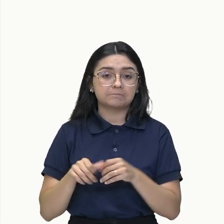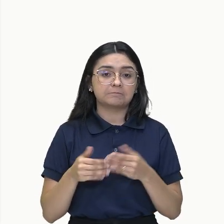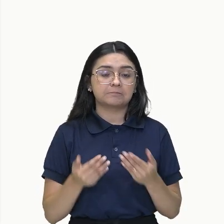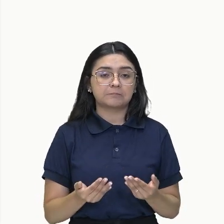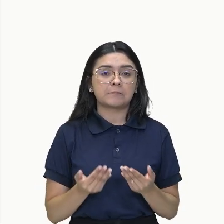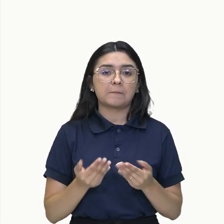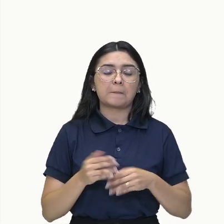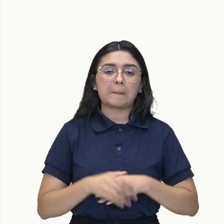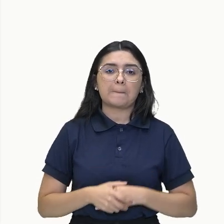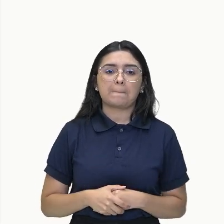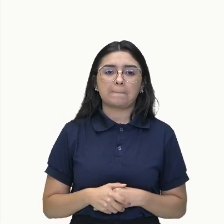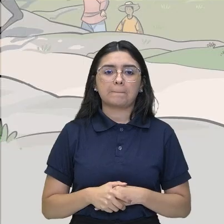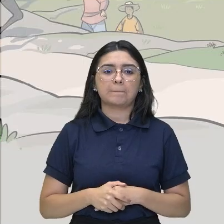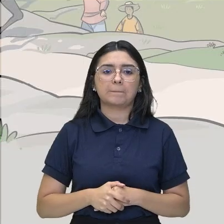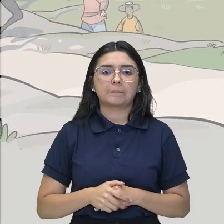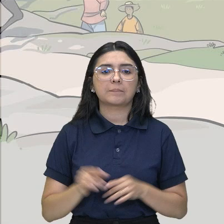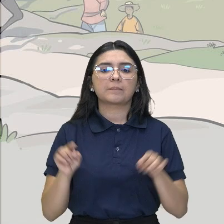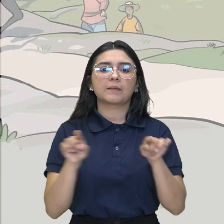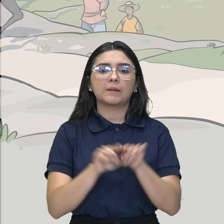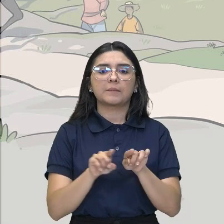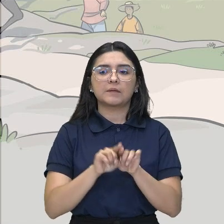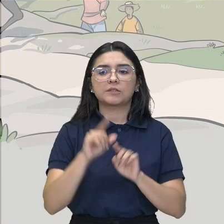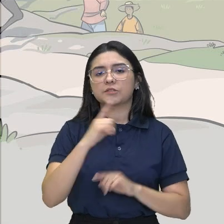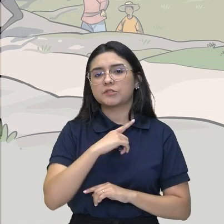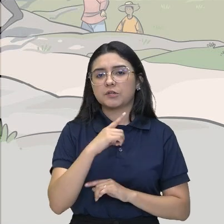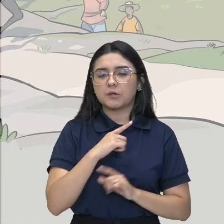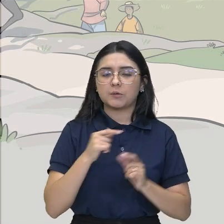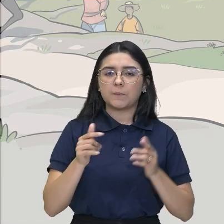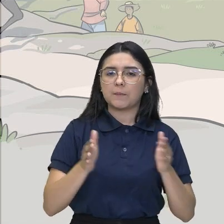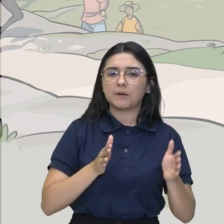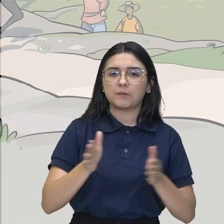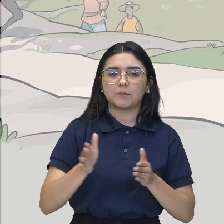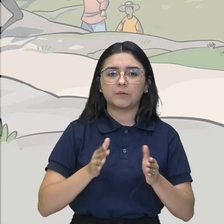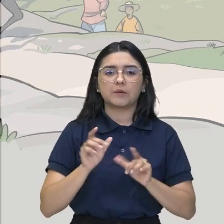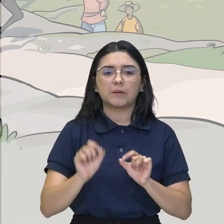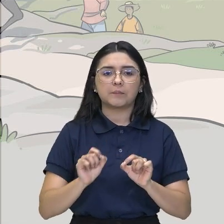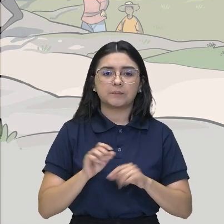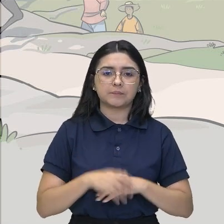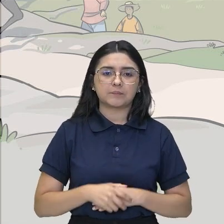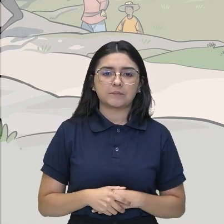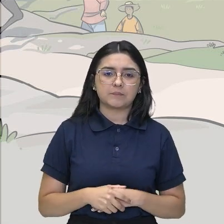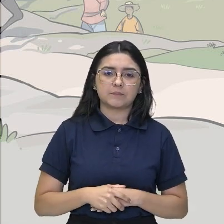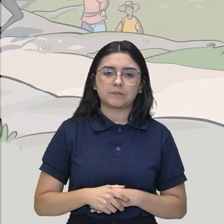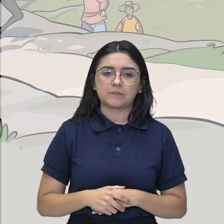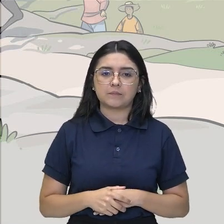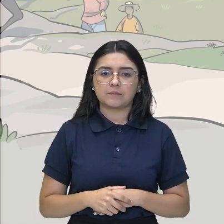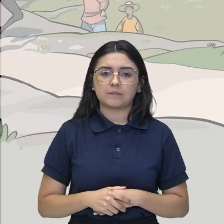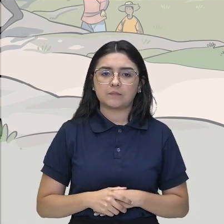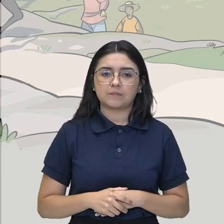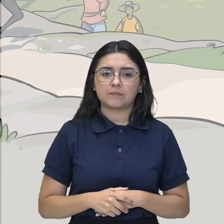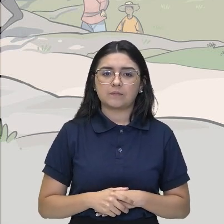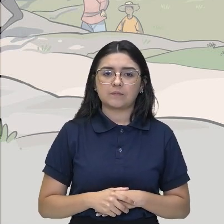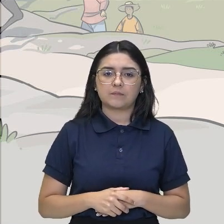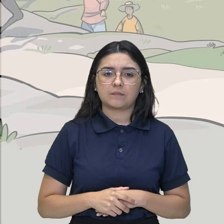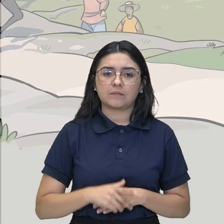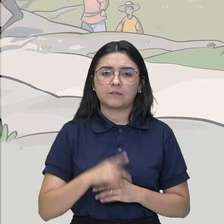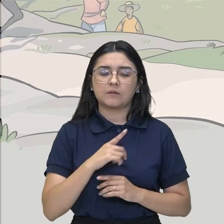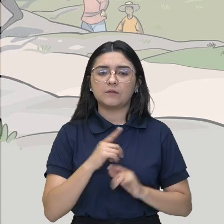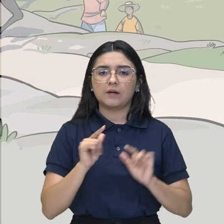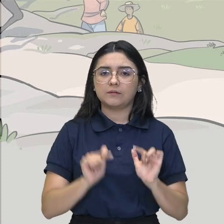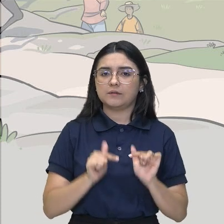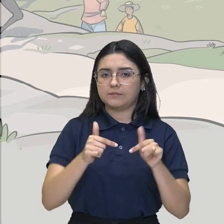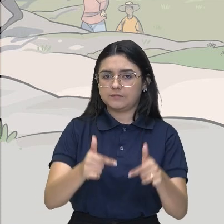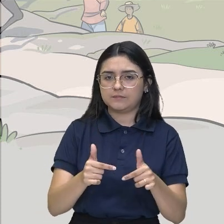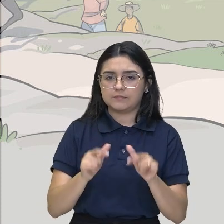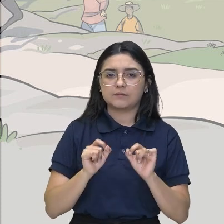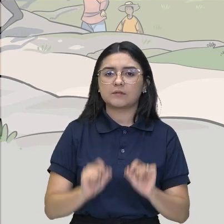pessoal, aqui para mim, a gente tinha também, nesse período, um hábito muito comum dos grandes latifundiários,